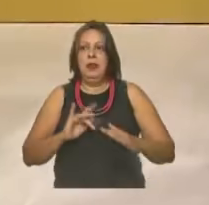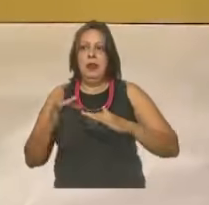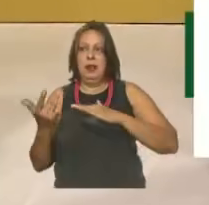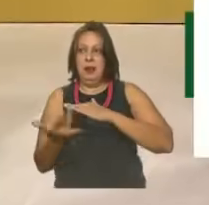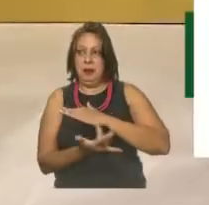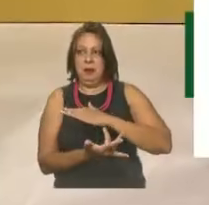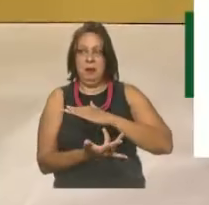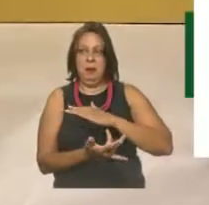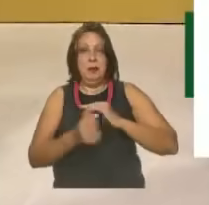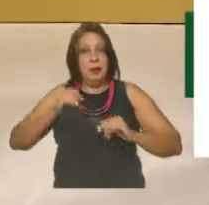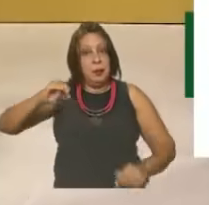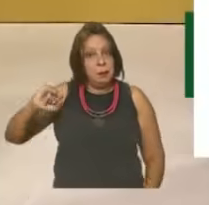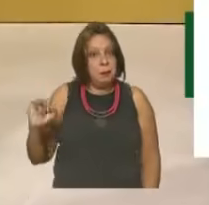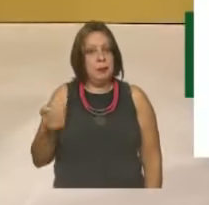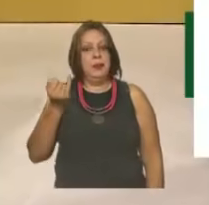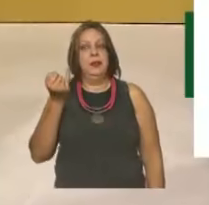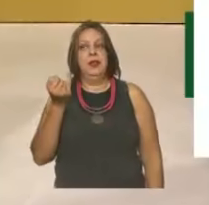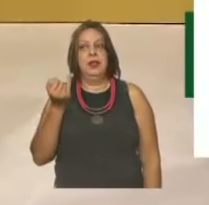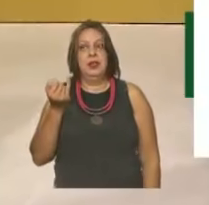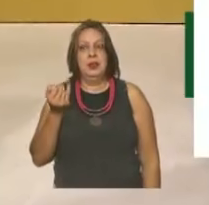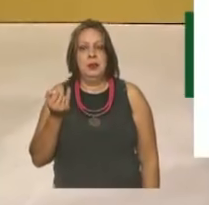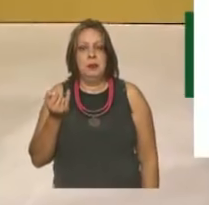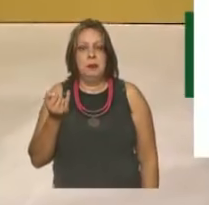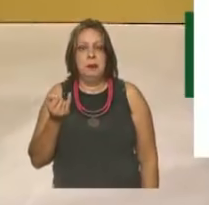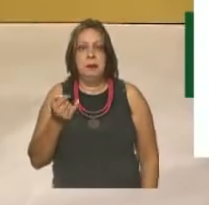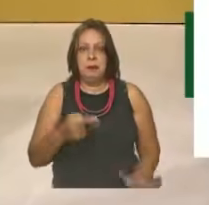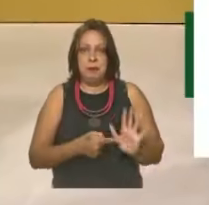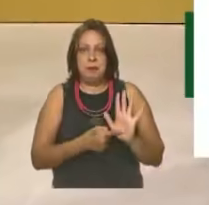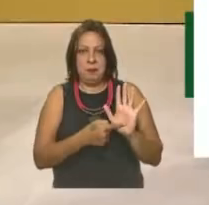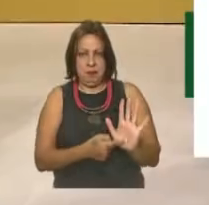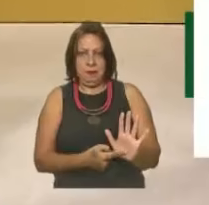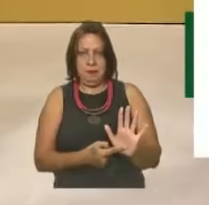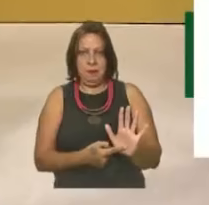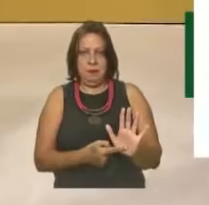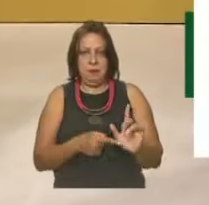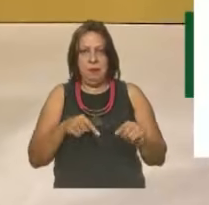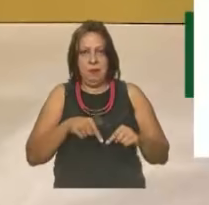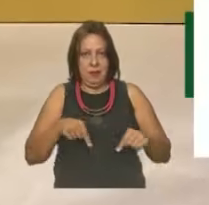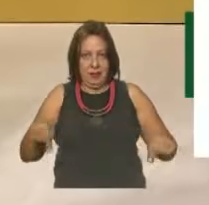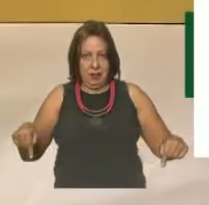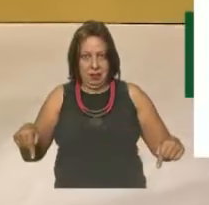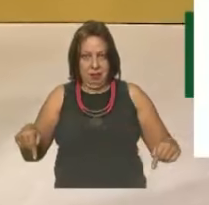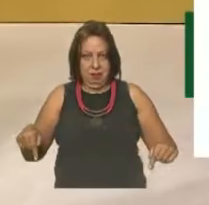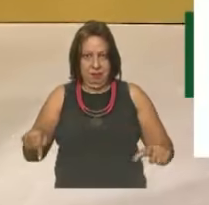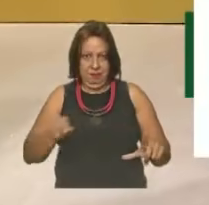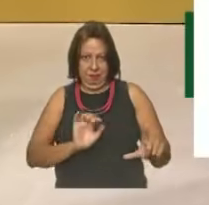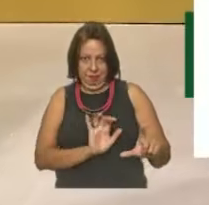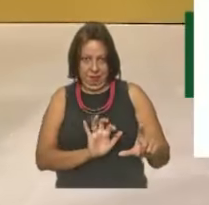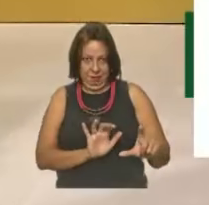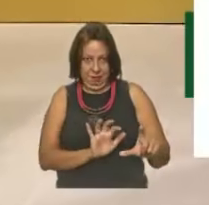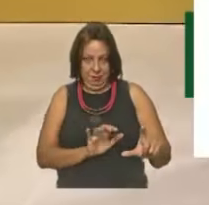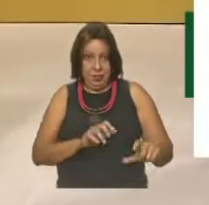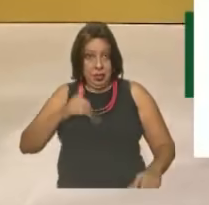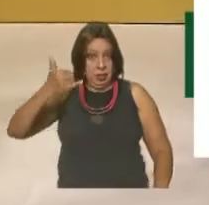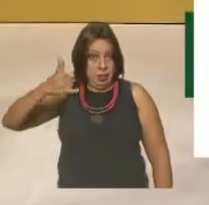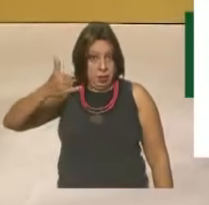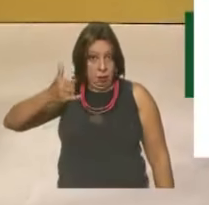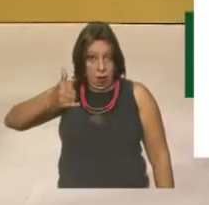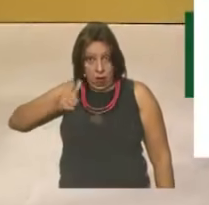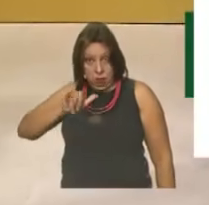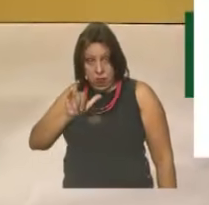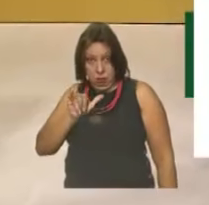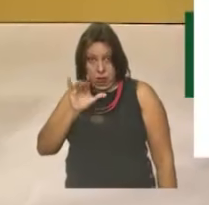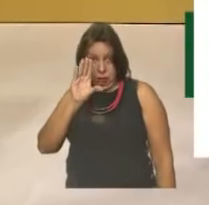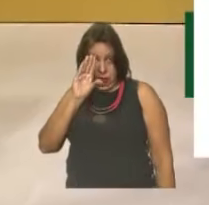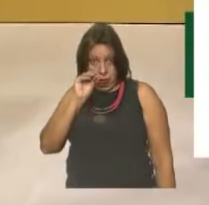lá, aproveita, né? Tcharam, chegou. Chegou, pronto, tá bem aí. Ó, vai lá, coloca a câmera, aproveita,